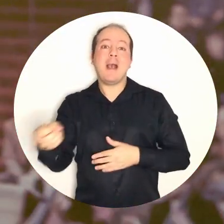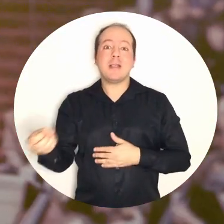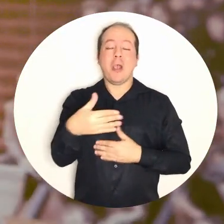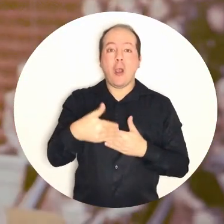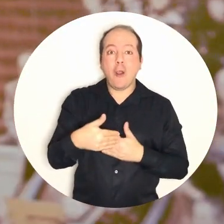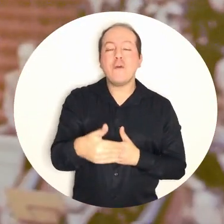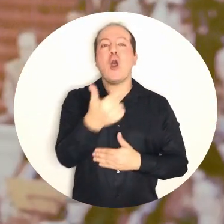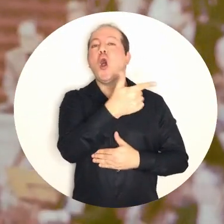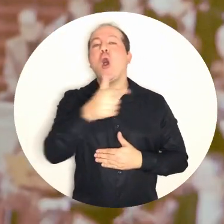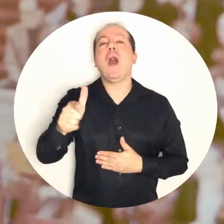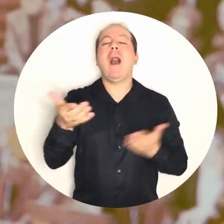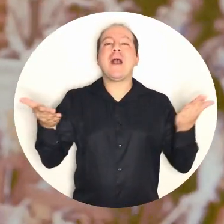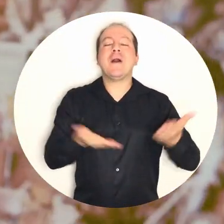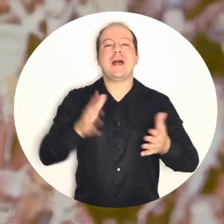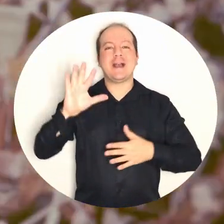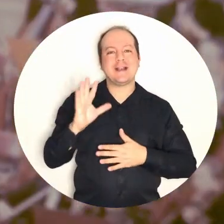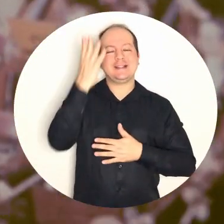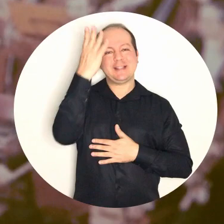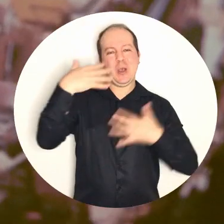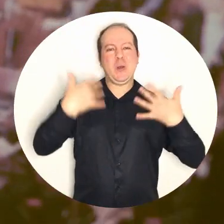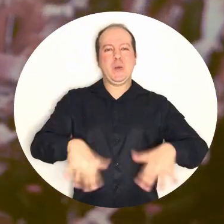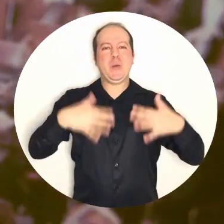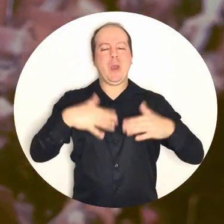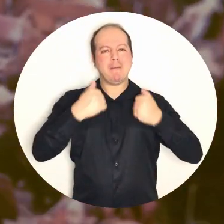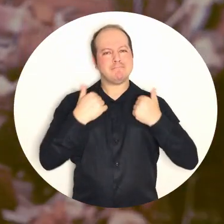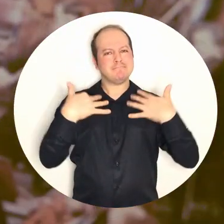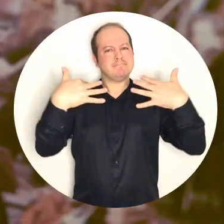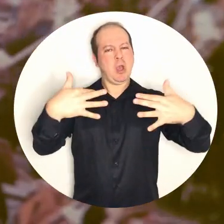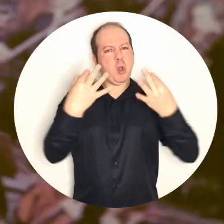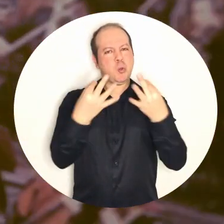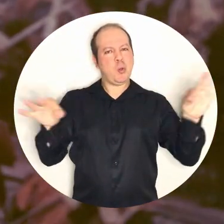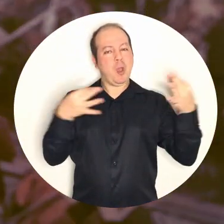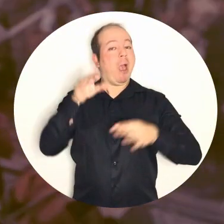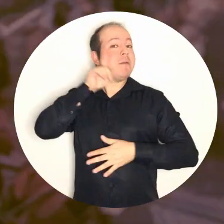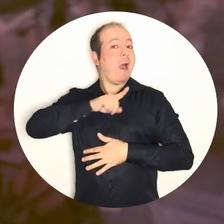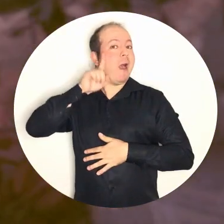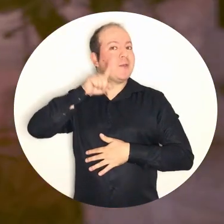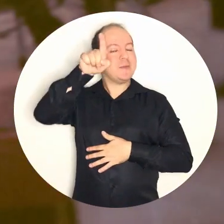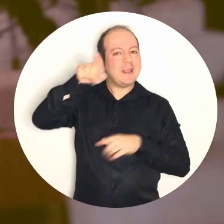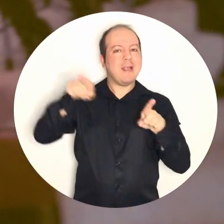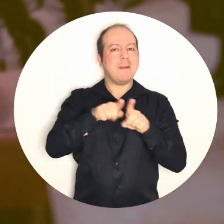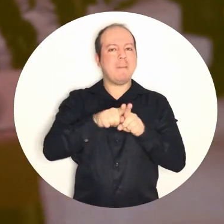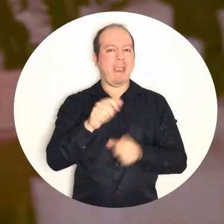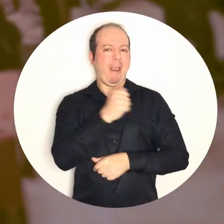aventura internacional, dessa vez pelas maiores salas de concerto dos Estados Unidos e do